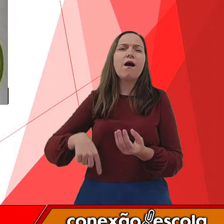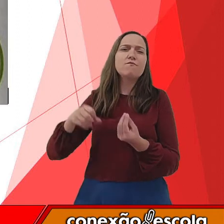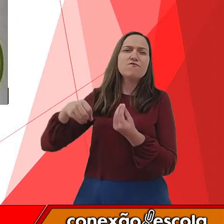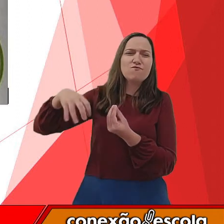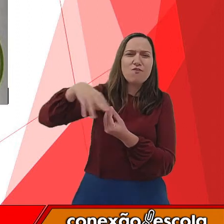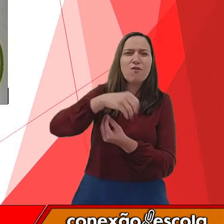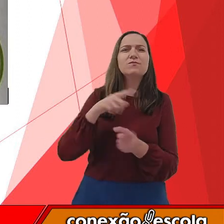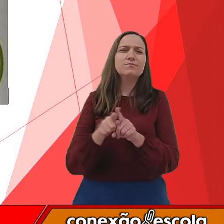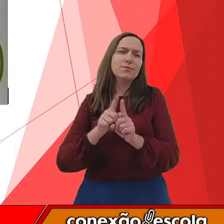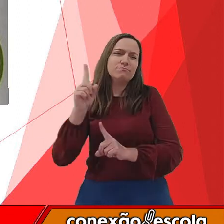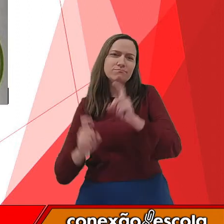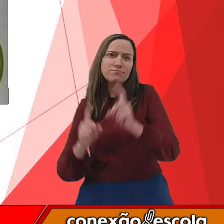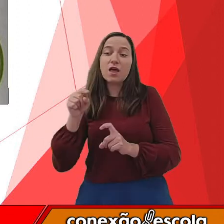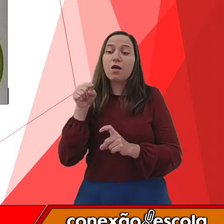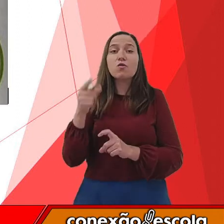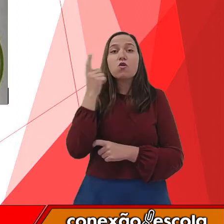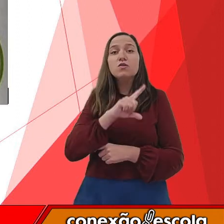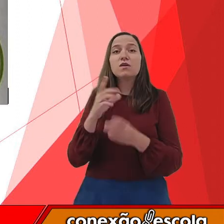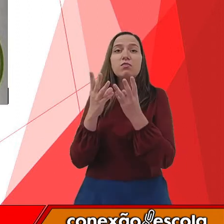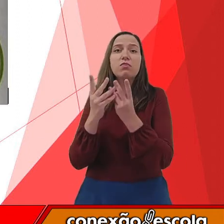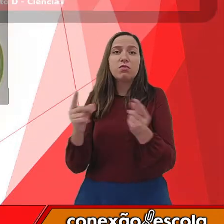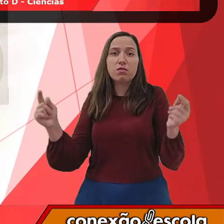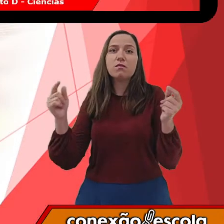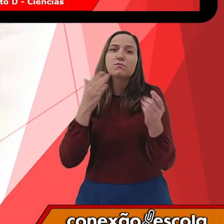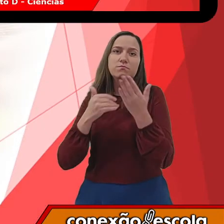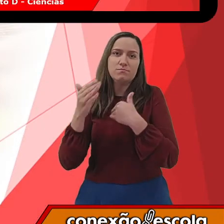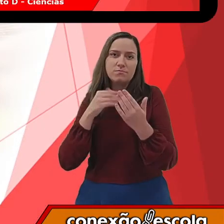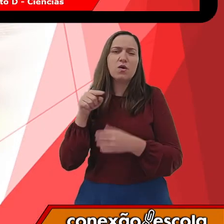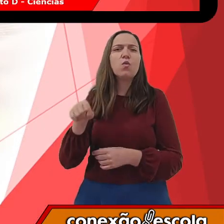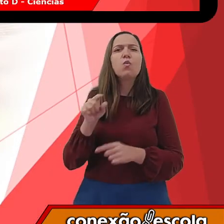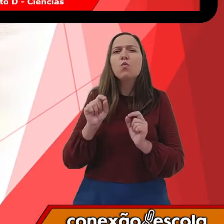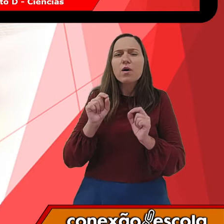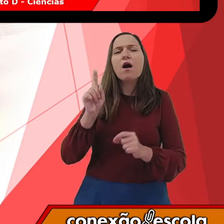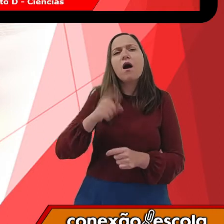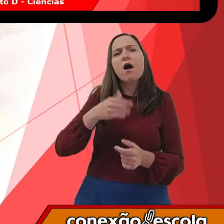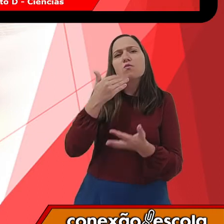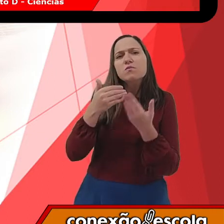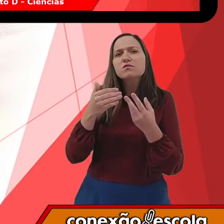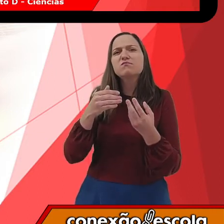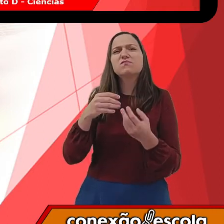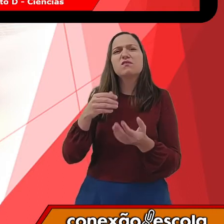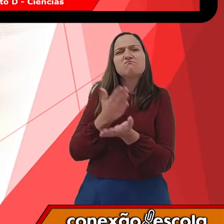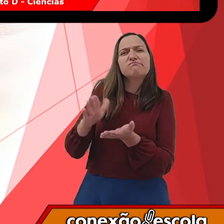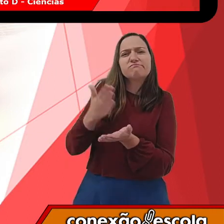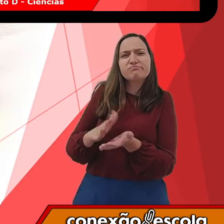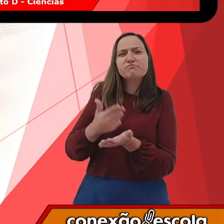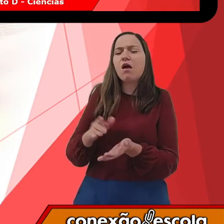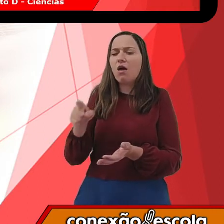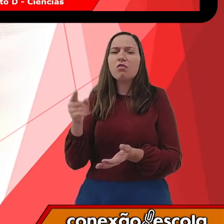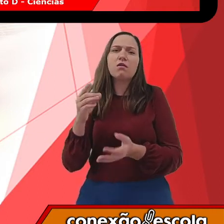seres decompositores. Esses seres se alimentam de matéria orgânica e recebem o nome, como disse,